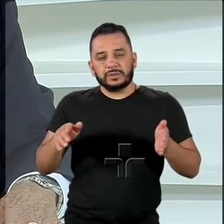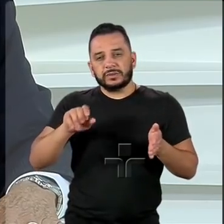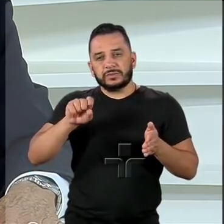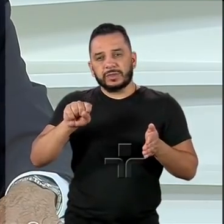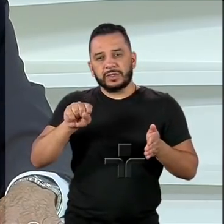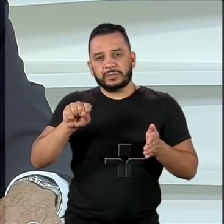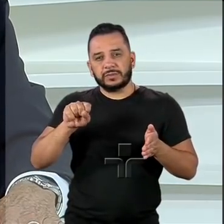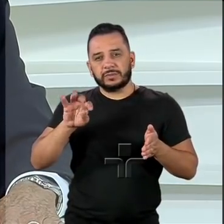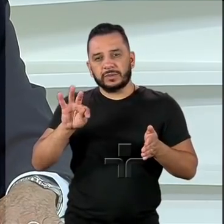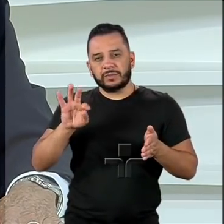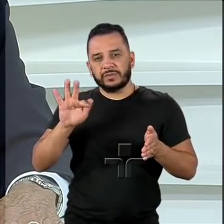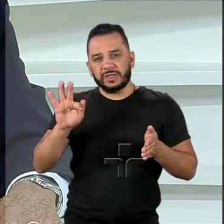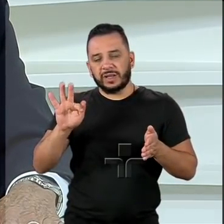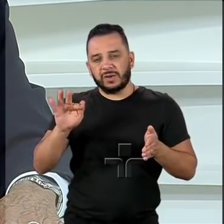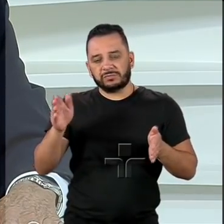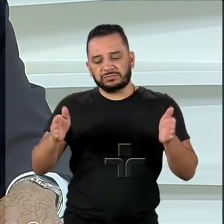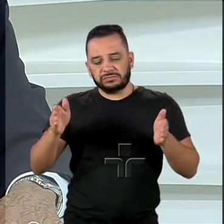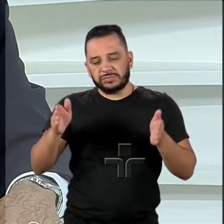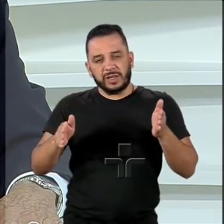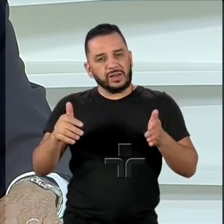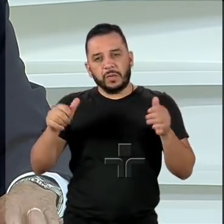momento que nós estamos vivendo.